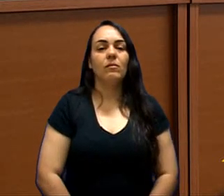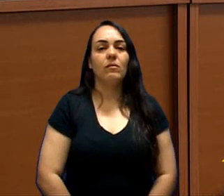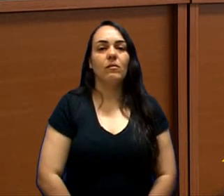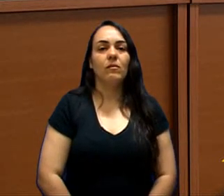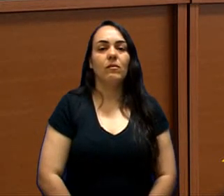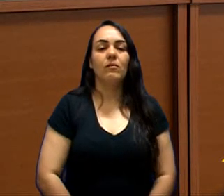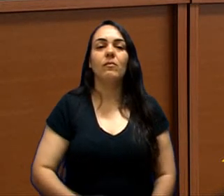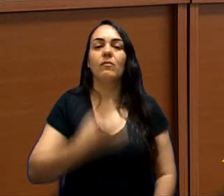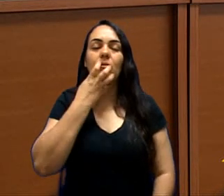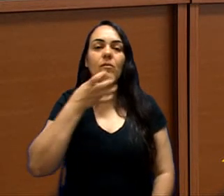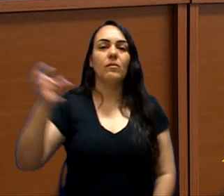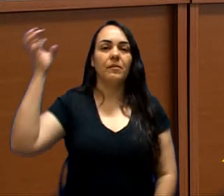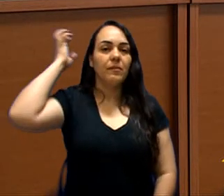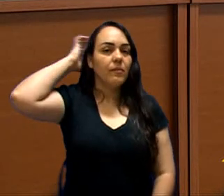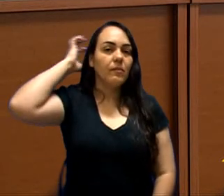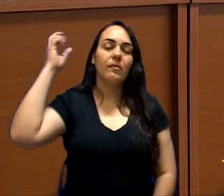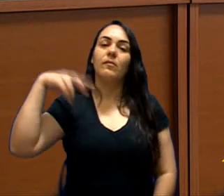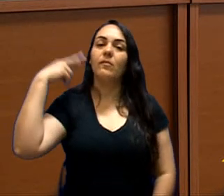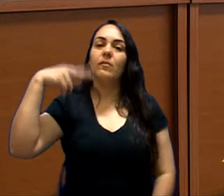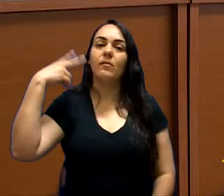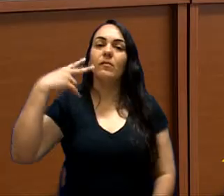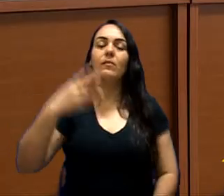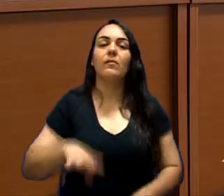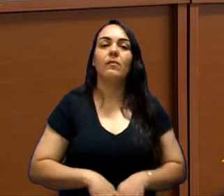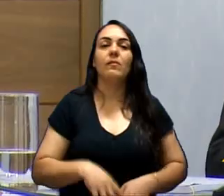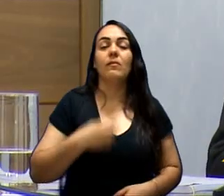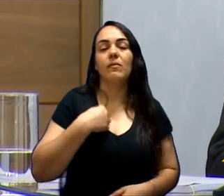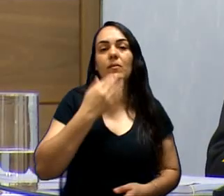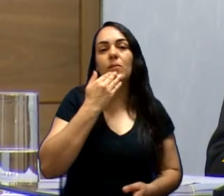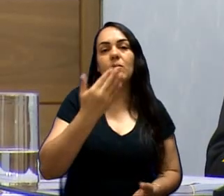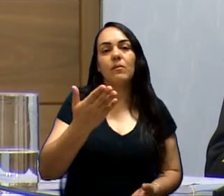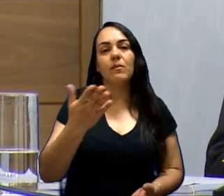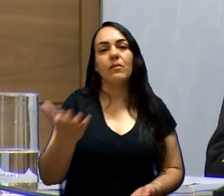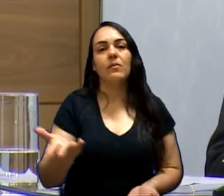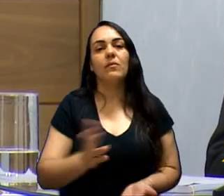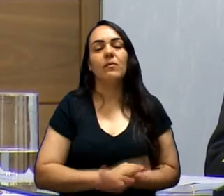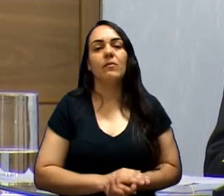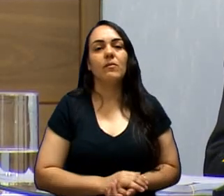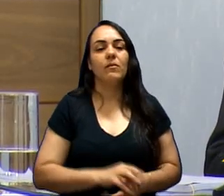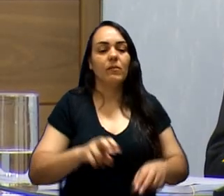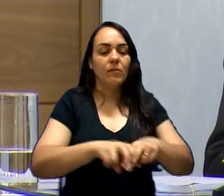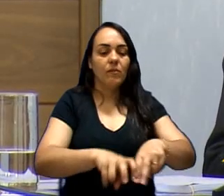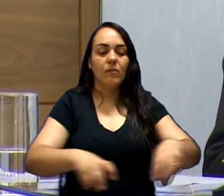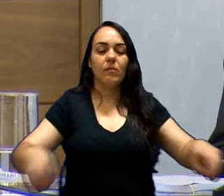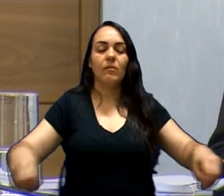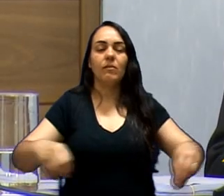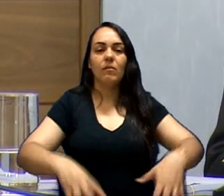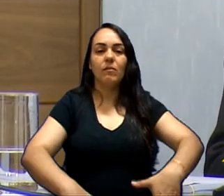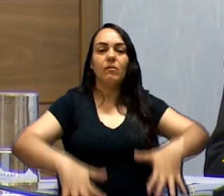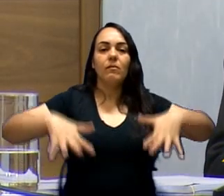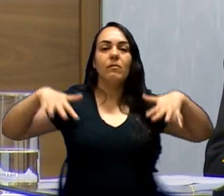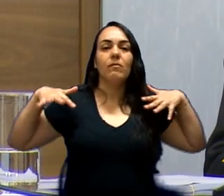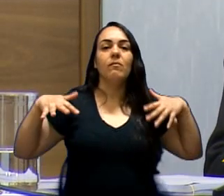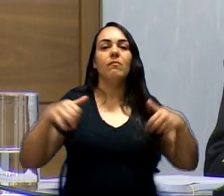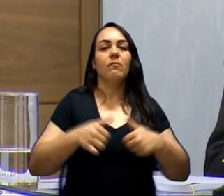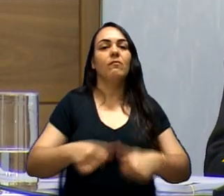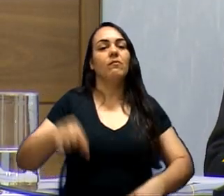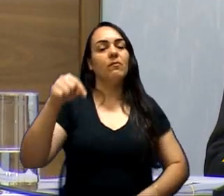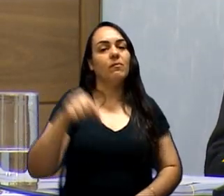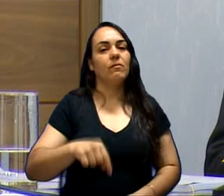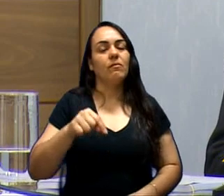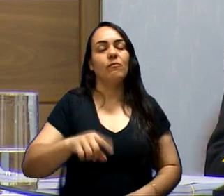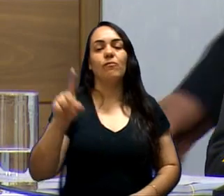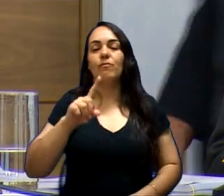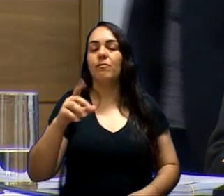Vereador Péricles Regis, eu acabei de pedir para que os vereadores não